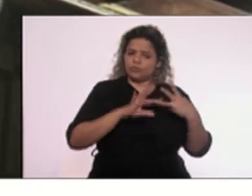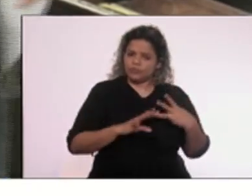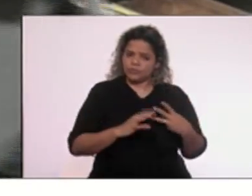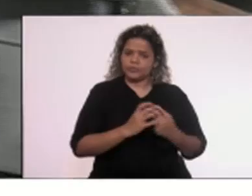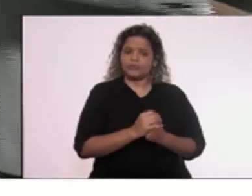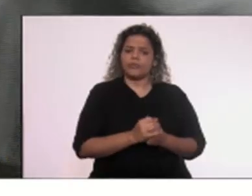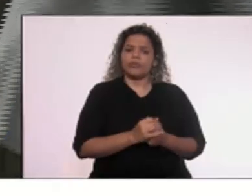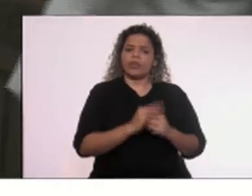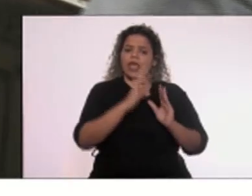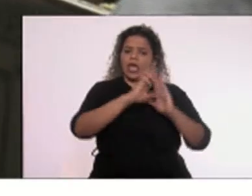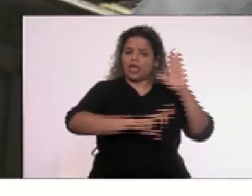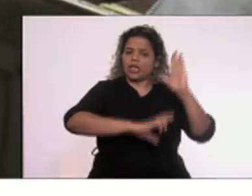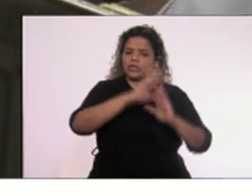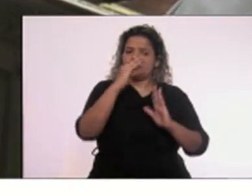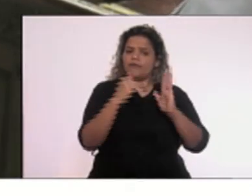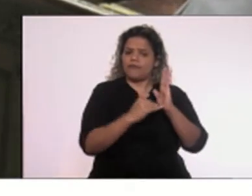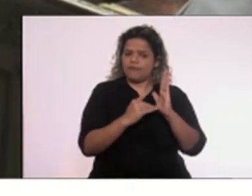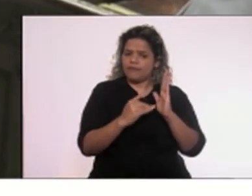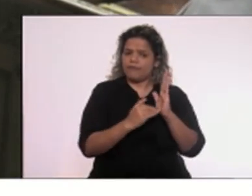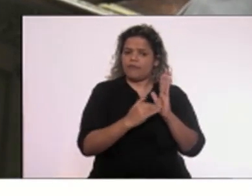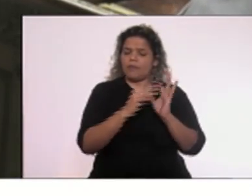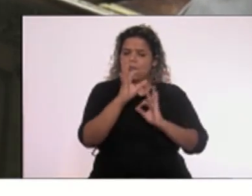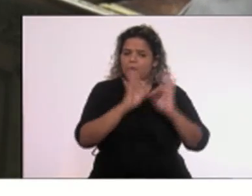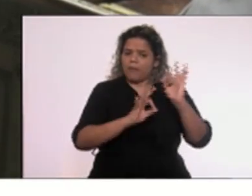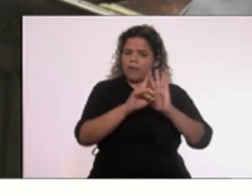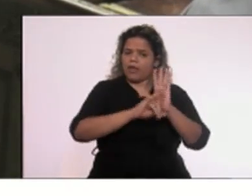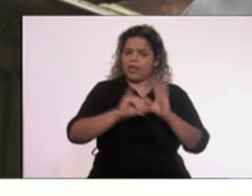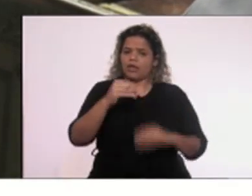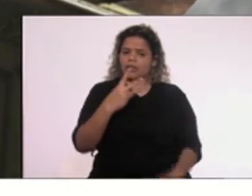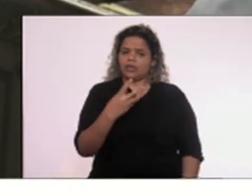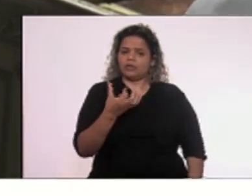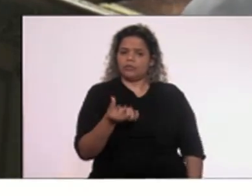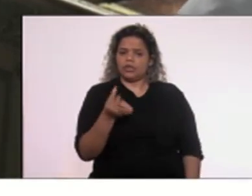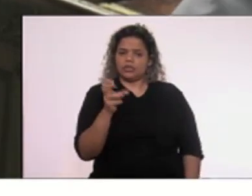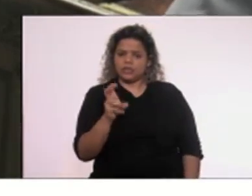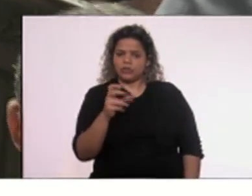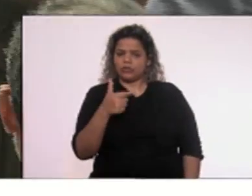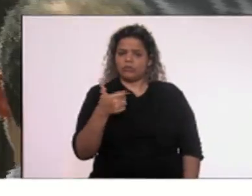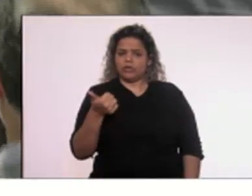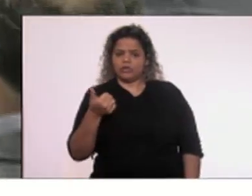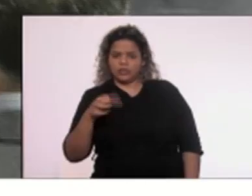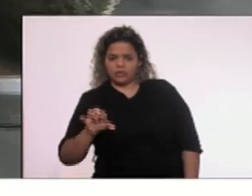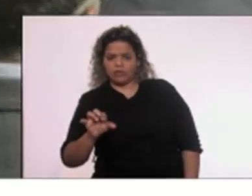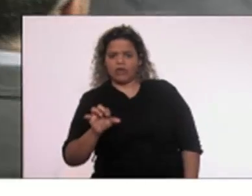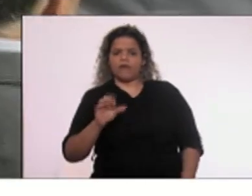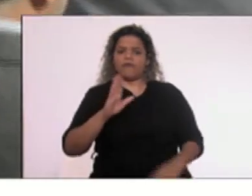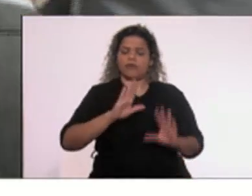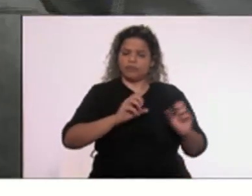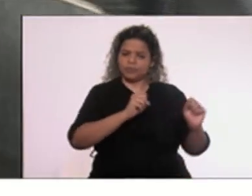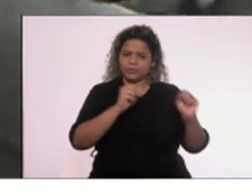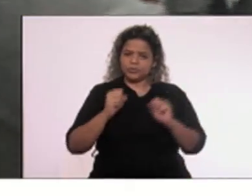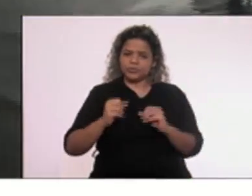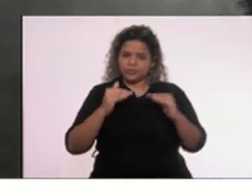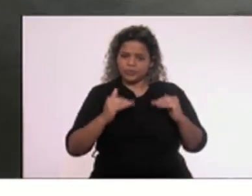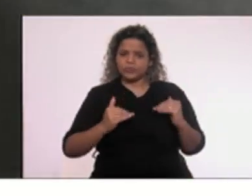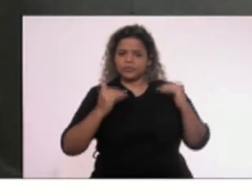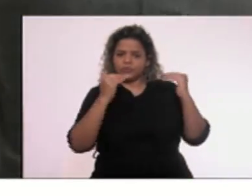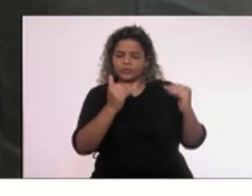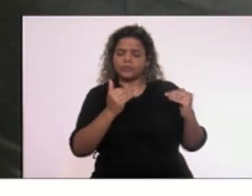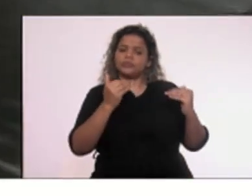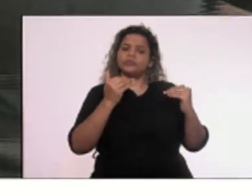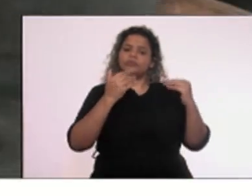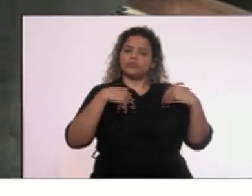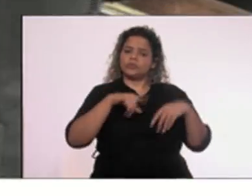proposições. Redação final ao projeto de lei 365 de 2019 do Poder Executivo, que